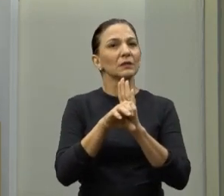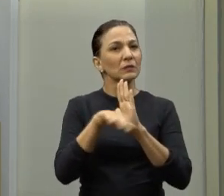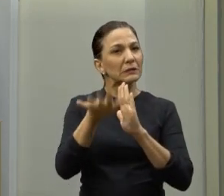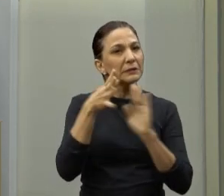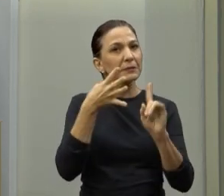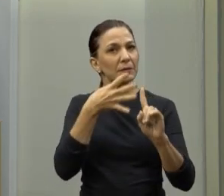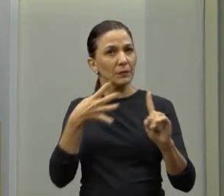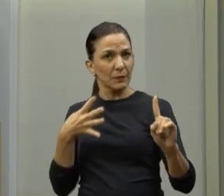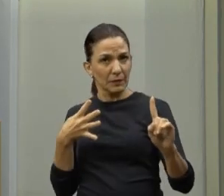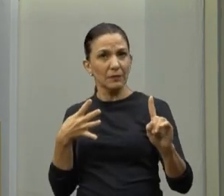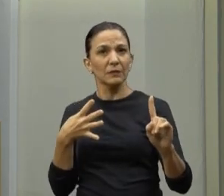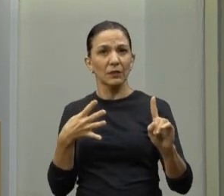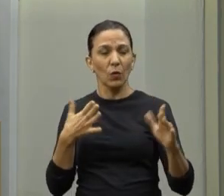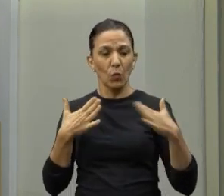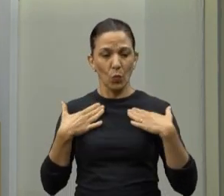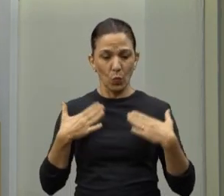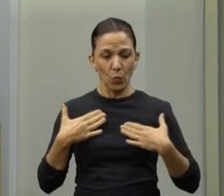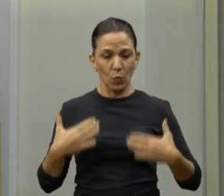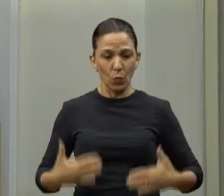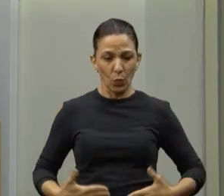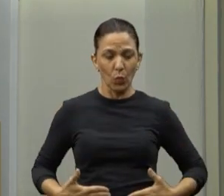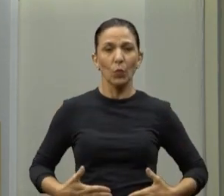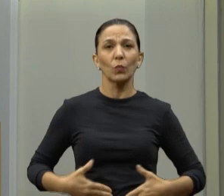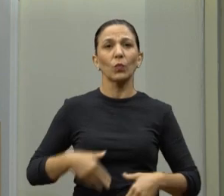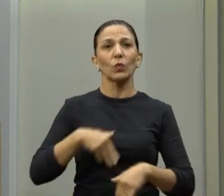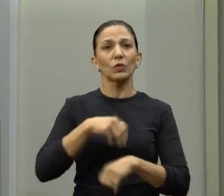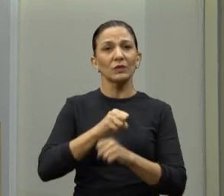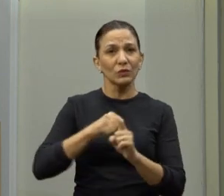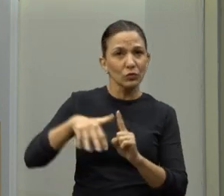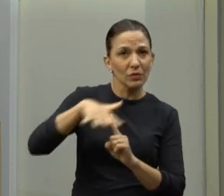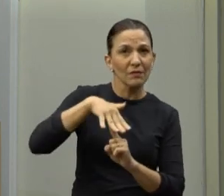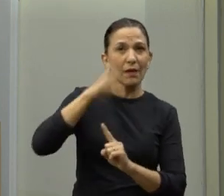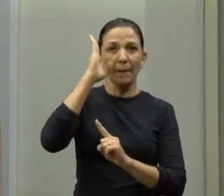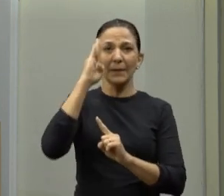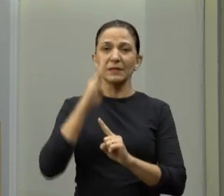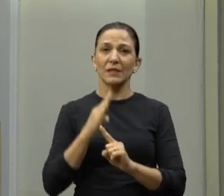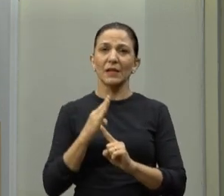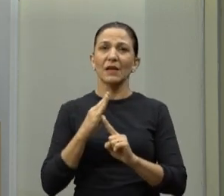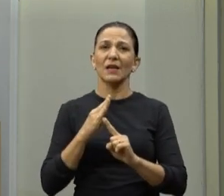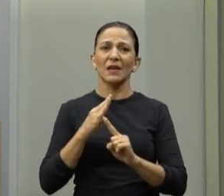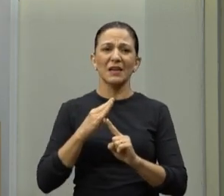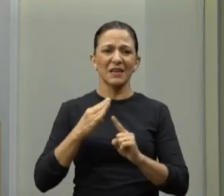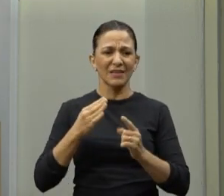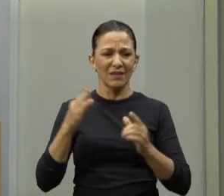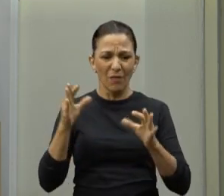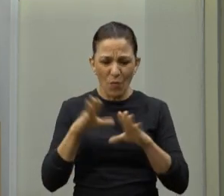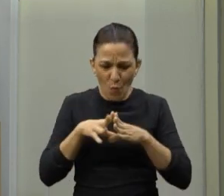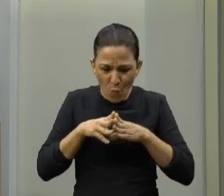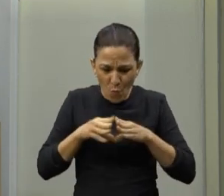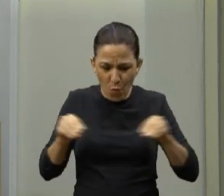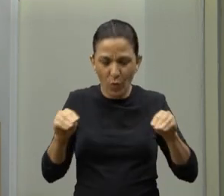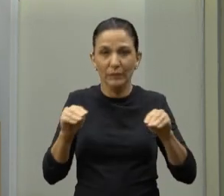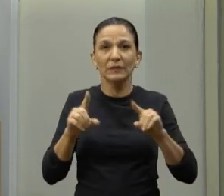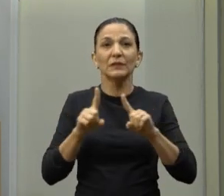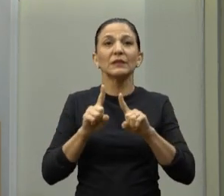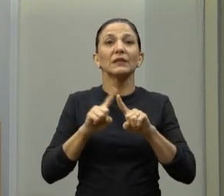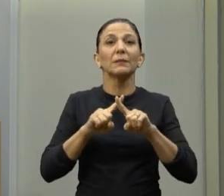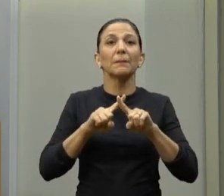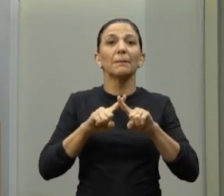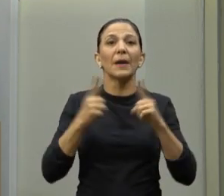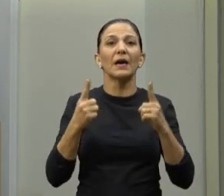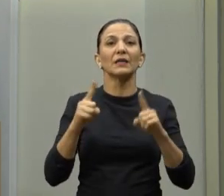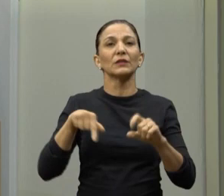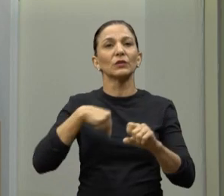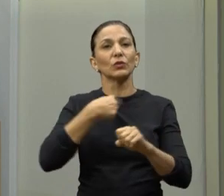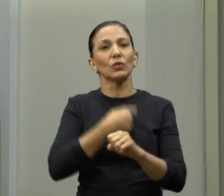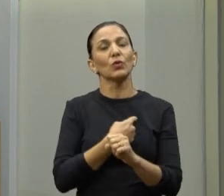exterminar os nossos corpos a sociedade brasileira nesse intuito não poderia deixar de agradecer o vote LGBT Quem foi responsável